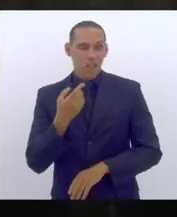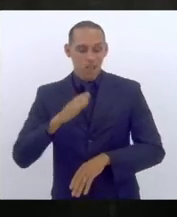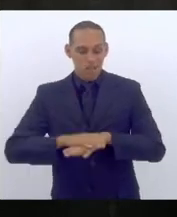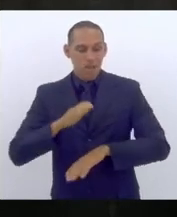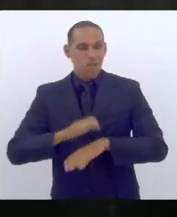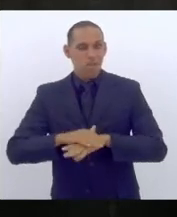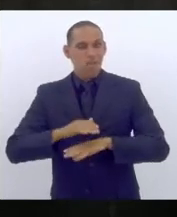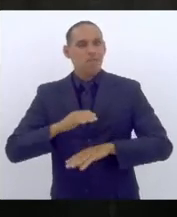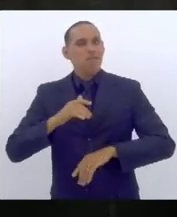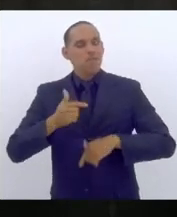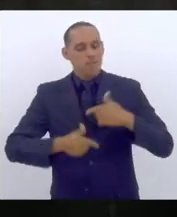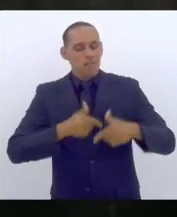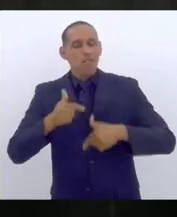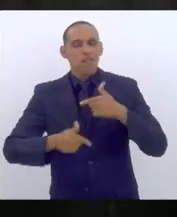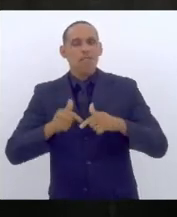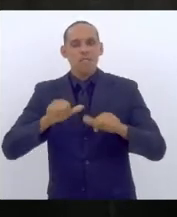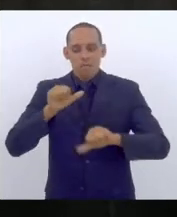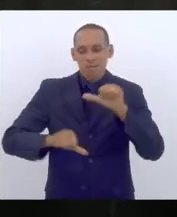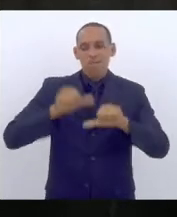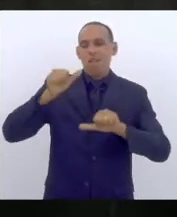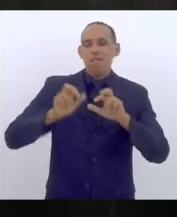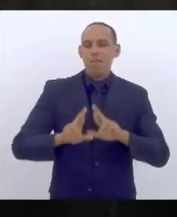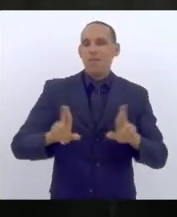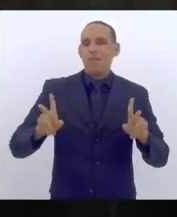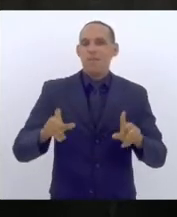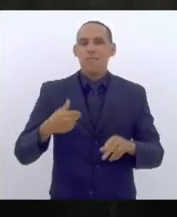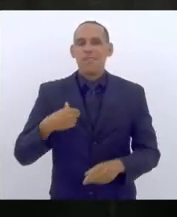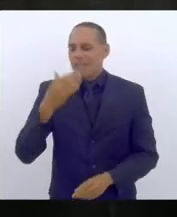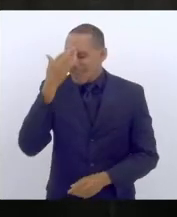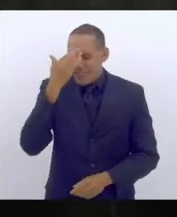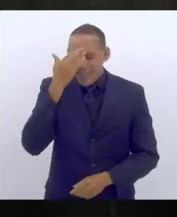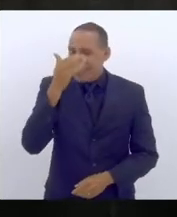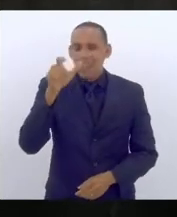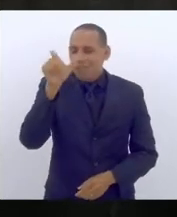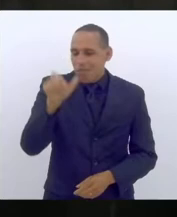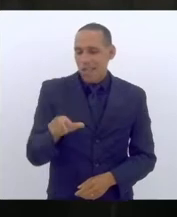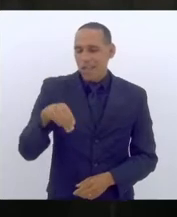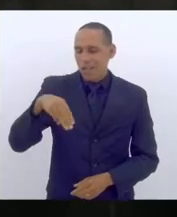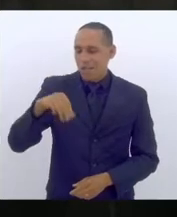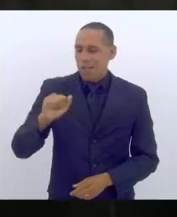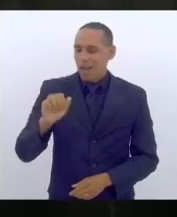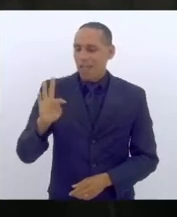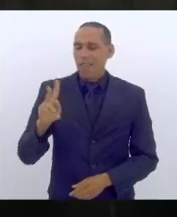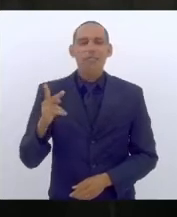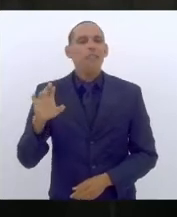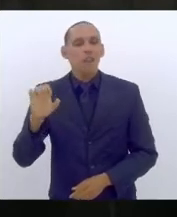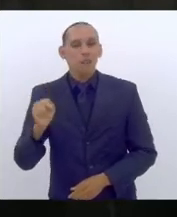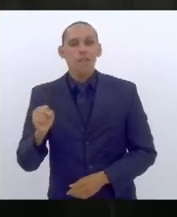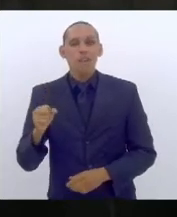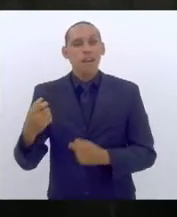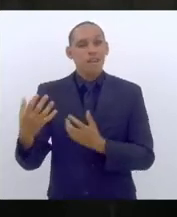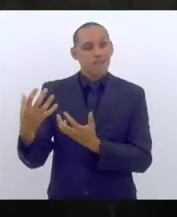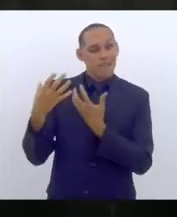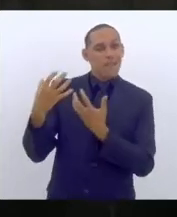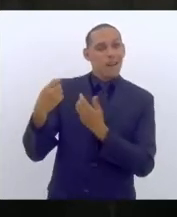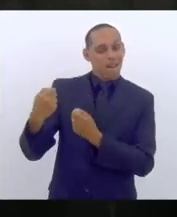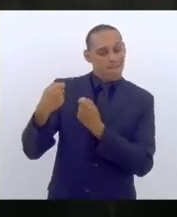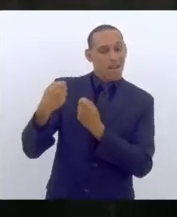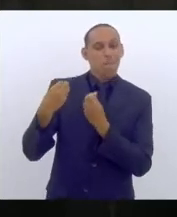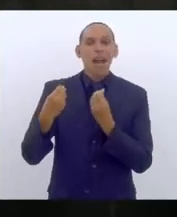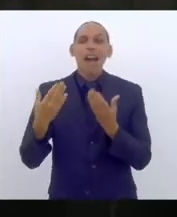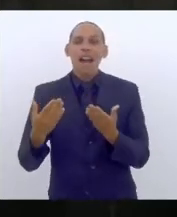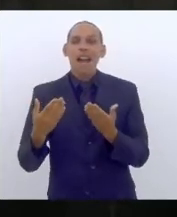a diferença então agradeço muito estudante Mateus que inclusive nós pressionou para esse projeto tá na pauta